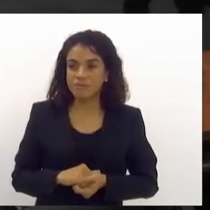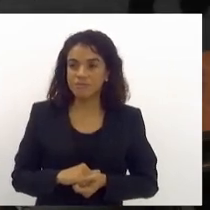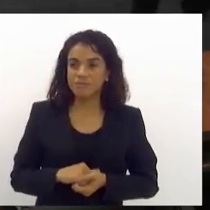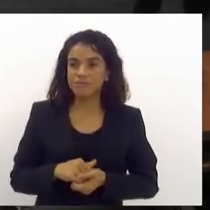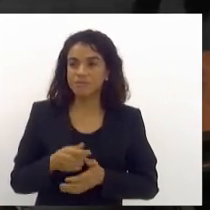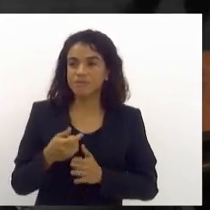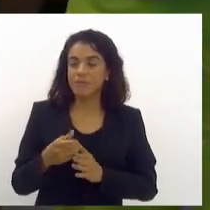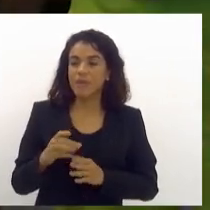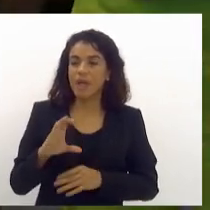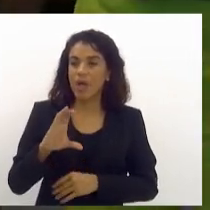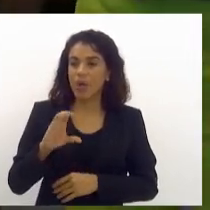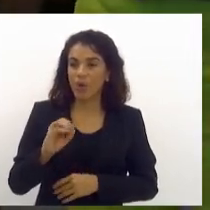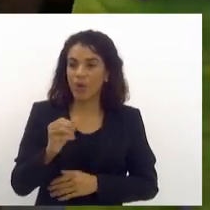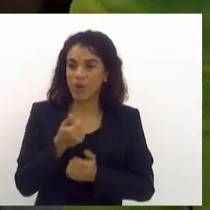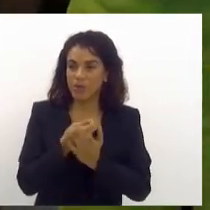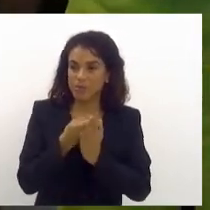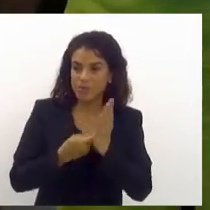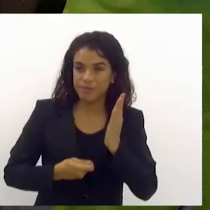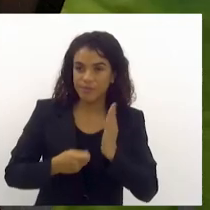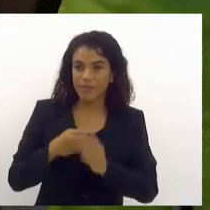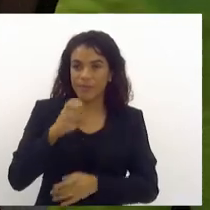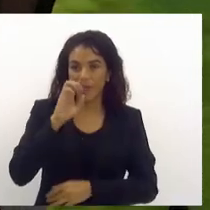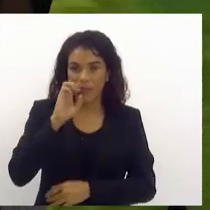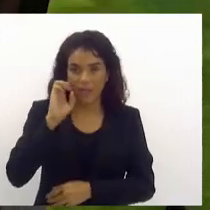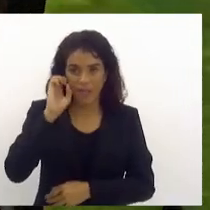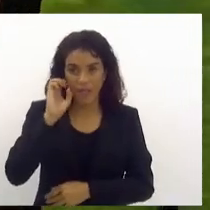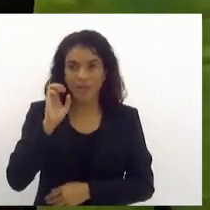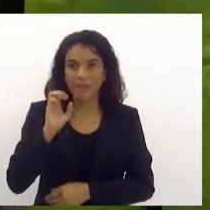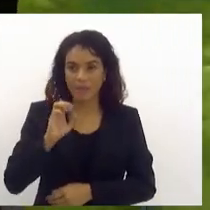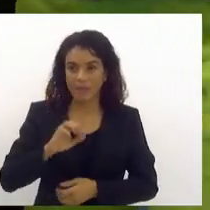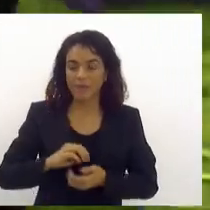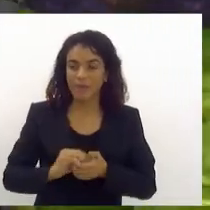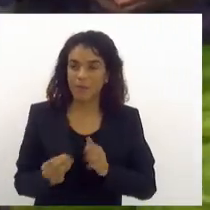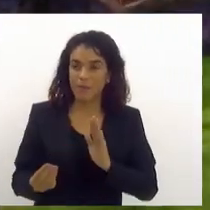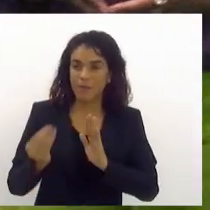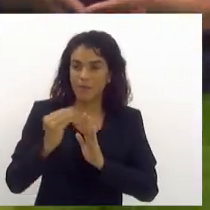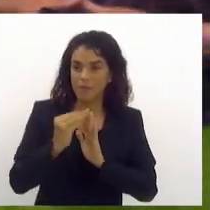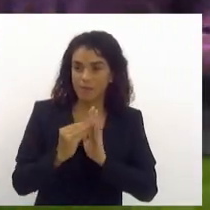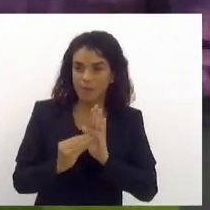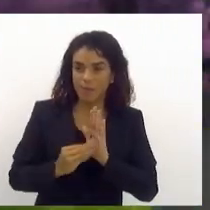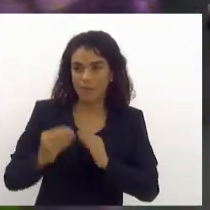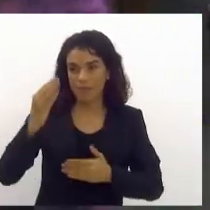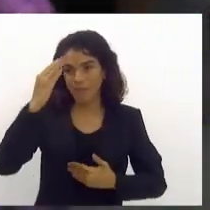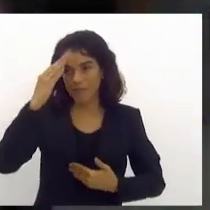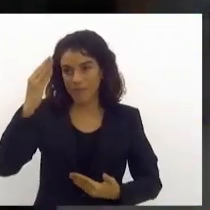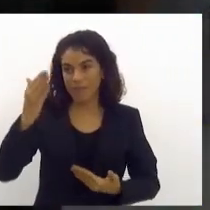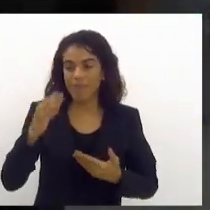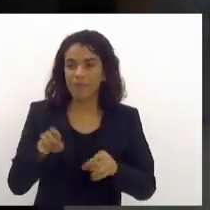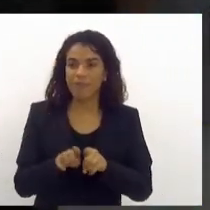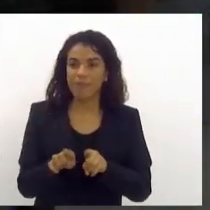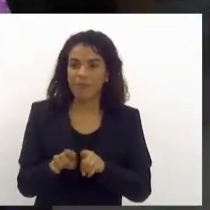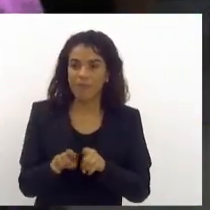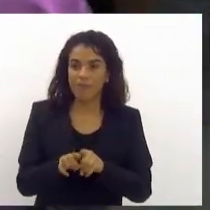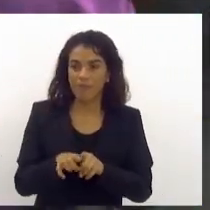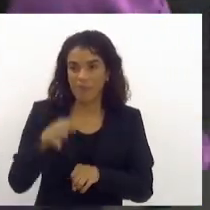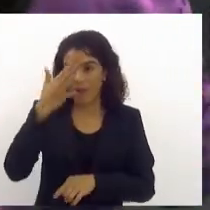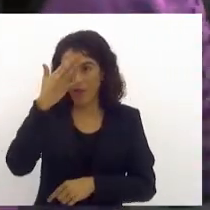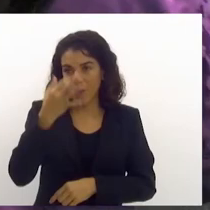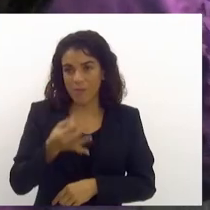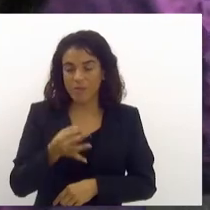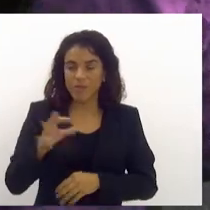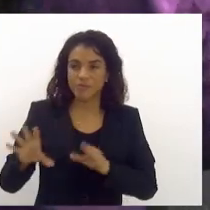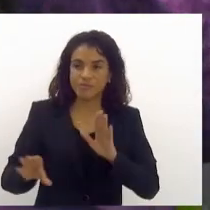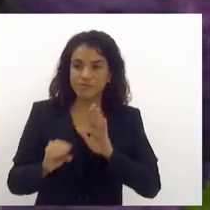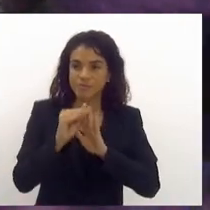coautoria da deputada Élica Takimoto no presente projeto de resolução e agradecer Vossa Excelência pela compreensão e inclusão